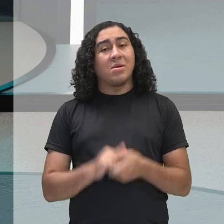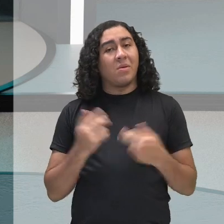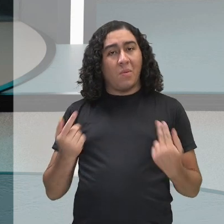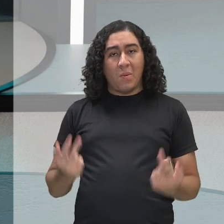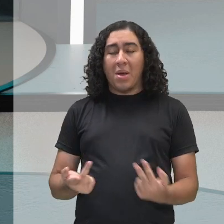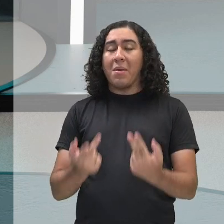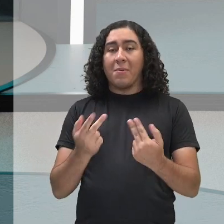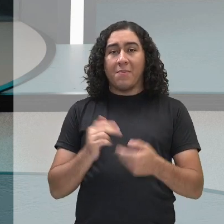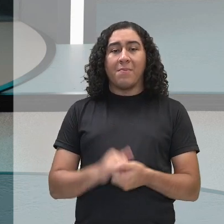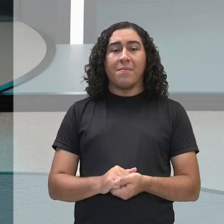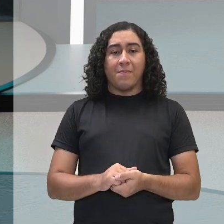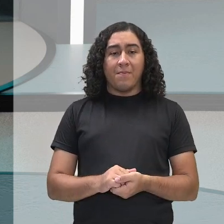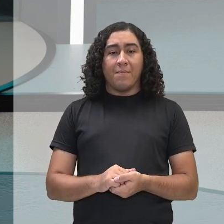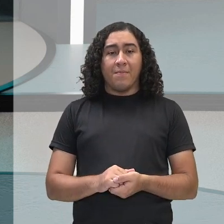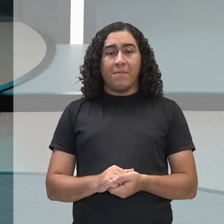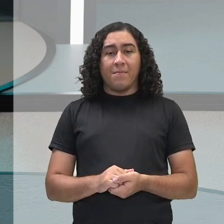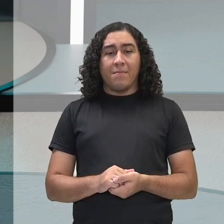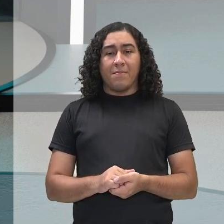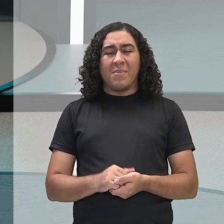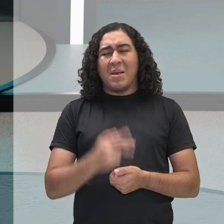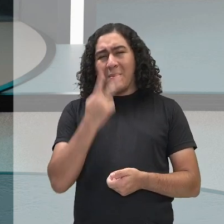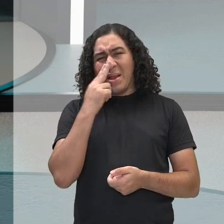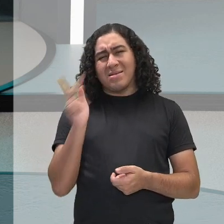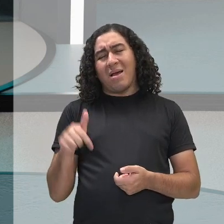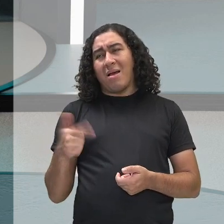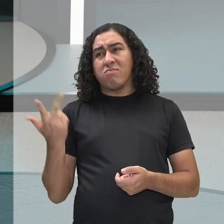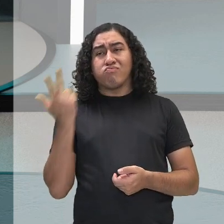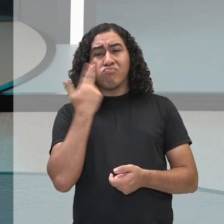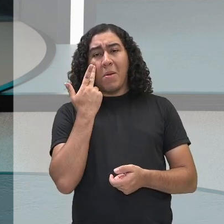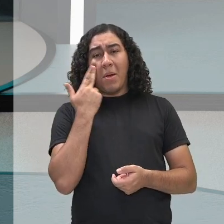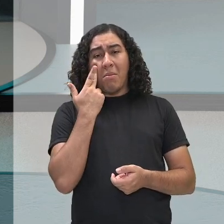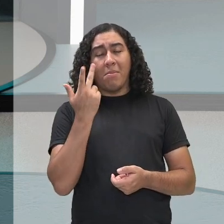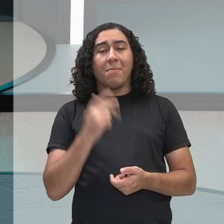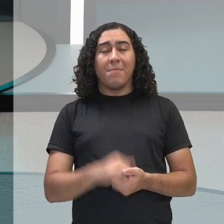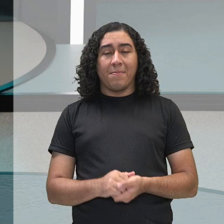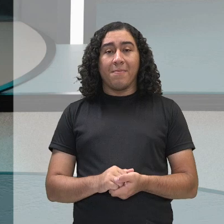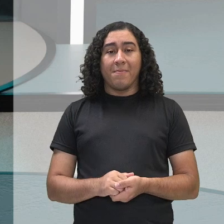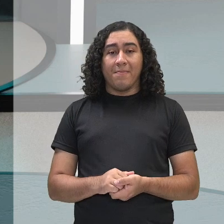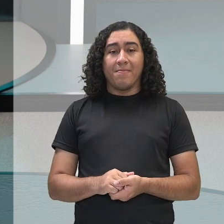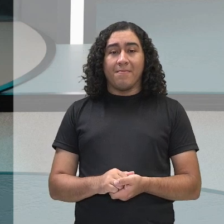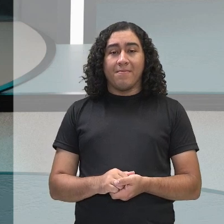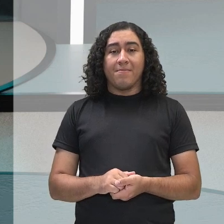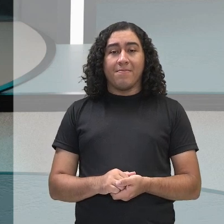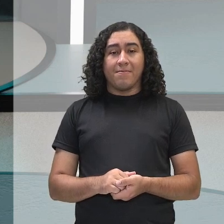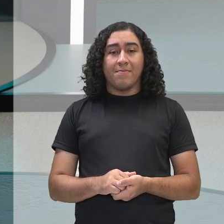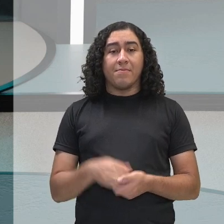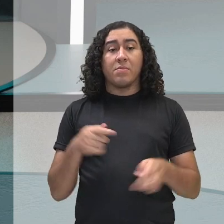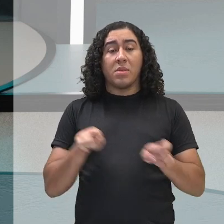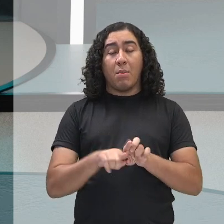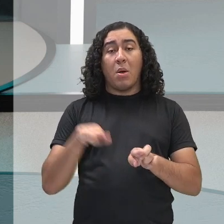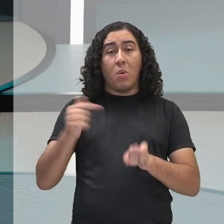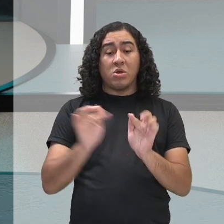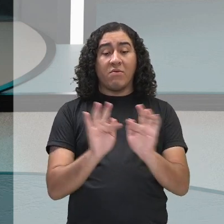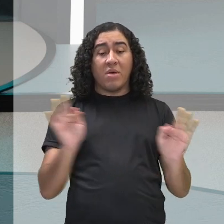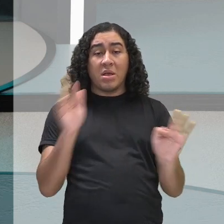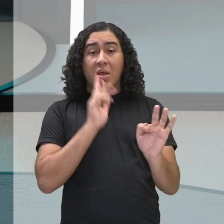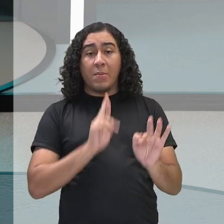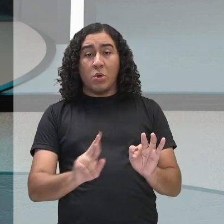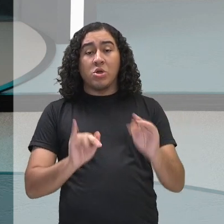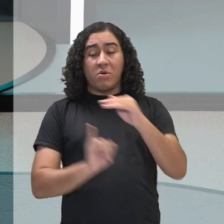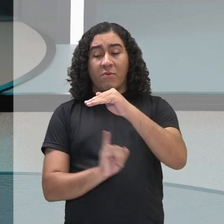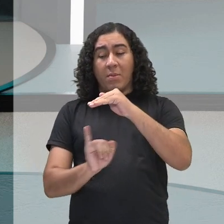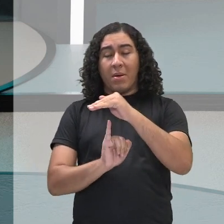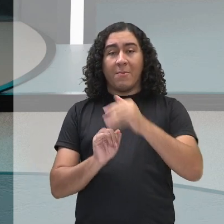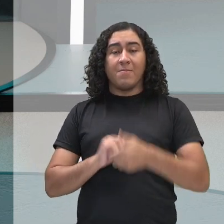Esse daqui é engraçado, ok? Significa o de sempre, né? Tô na mesma, o de sempre. E mais uma, para responder também, mais informal,